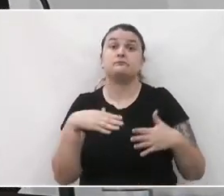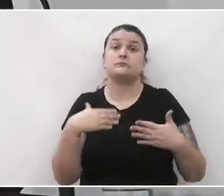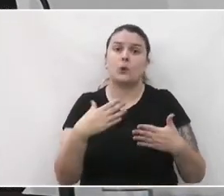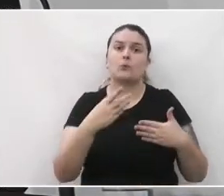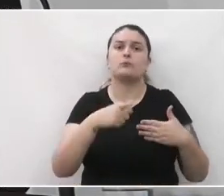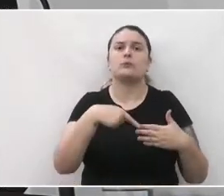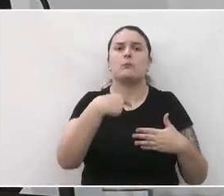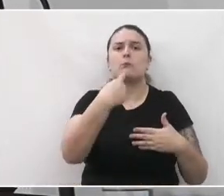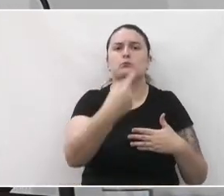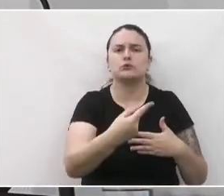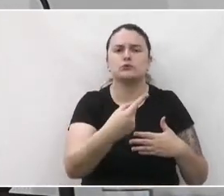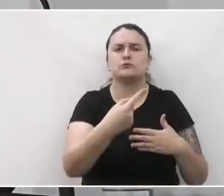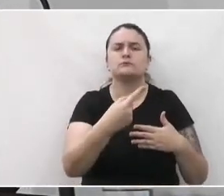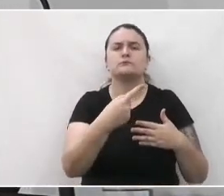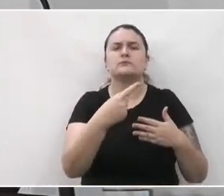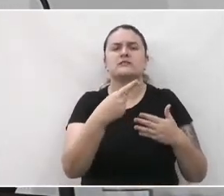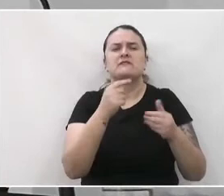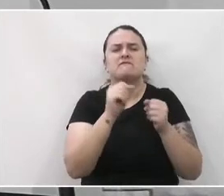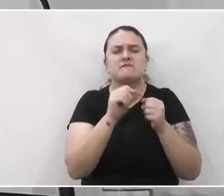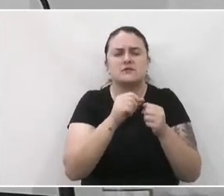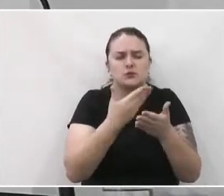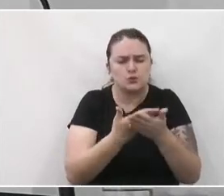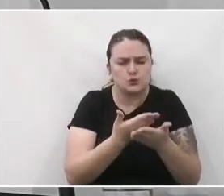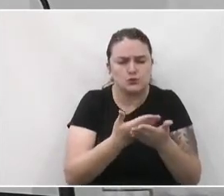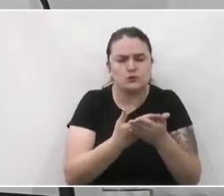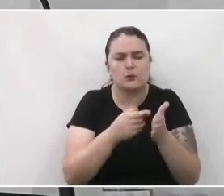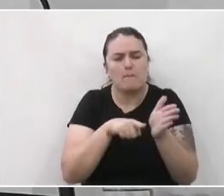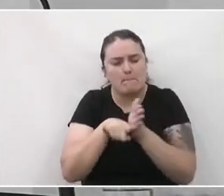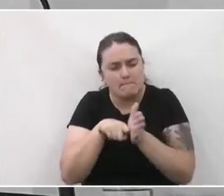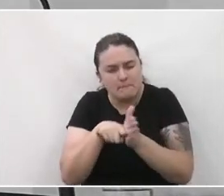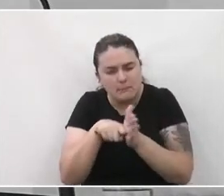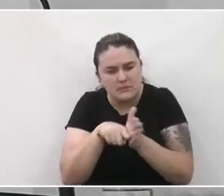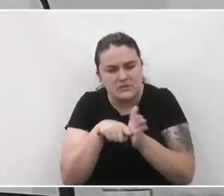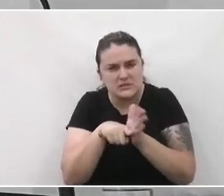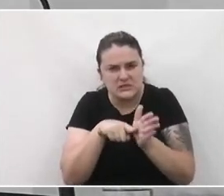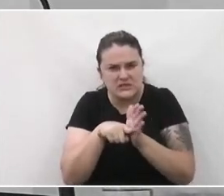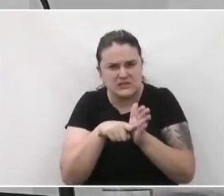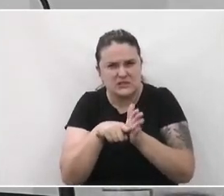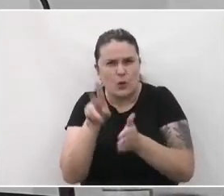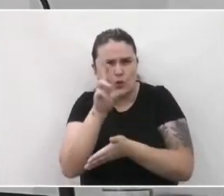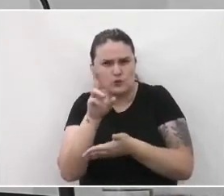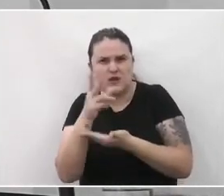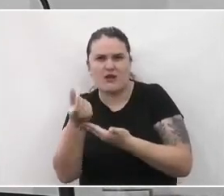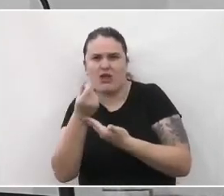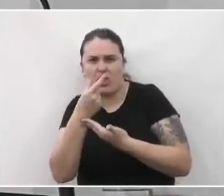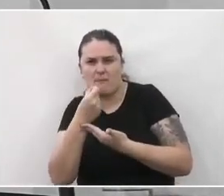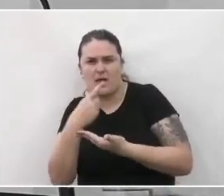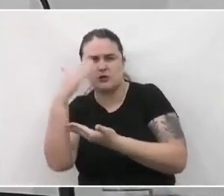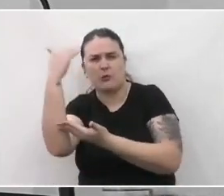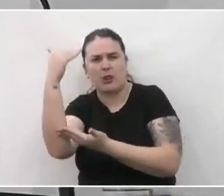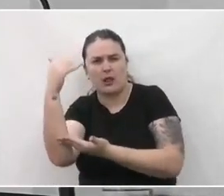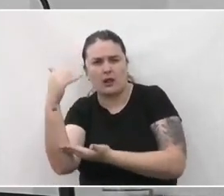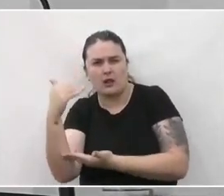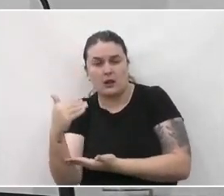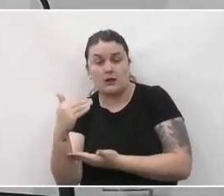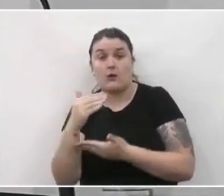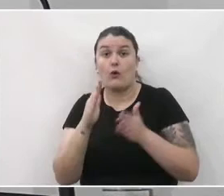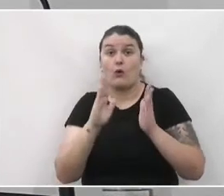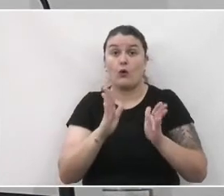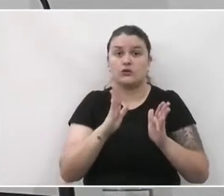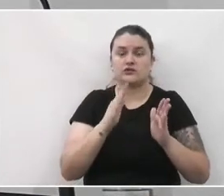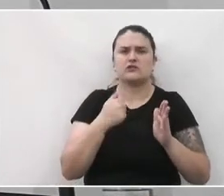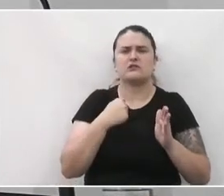Depois, todos os estudos que nós tivemos com relação a essas medicações, e hoje, antes de vir para cá